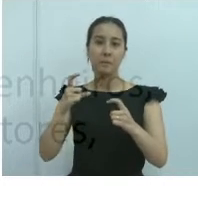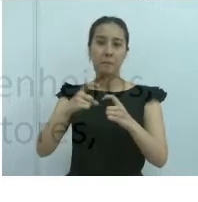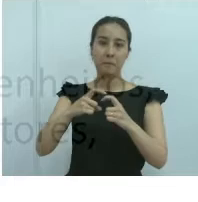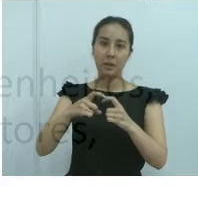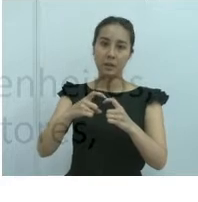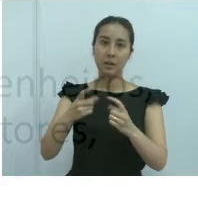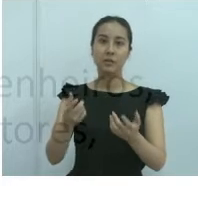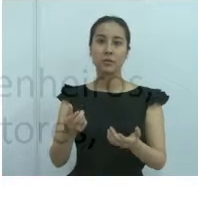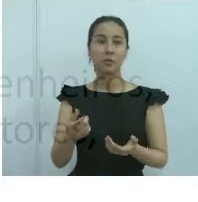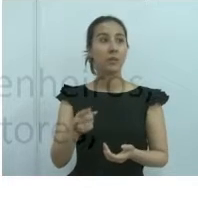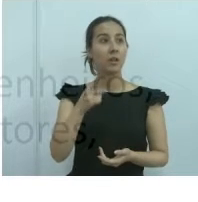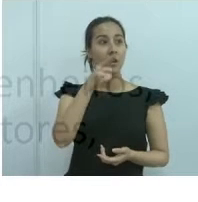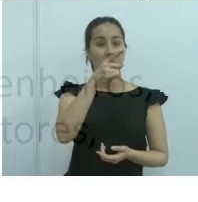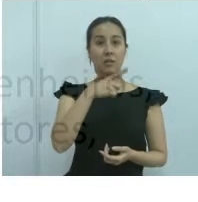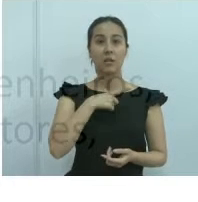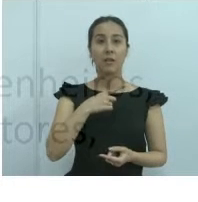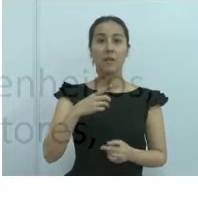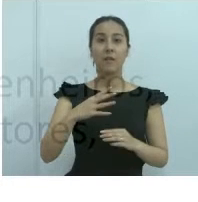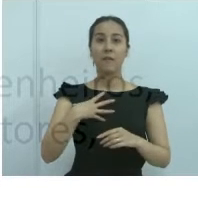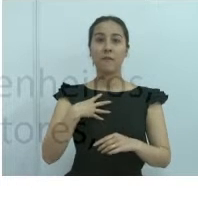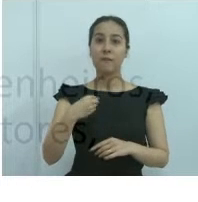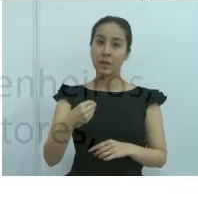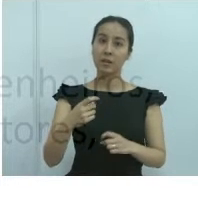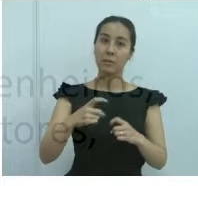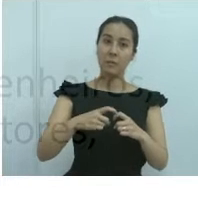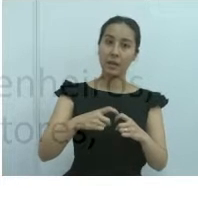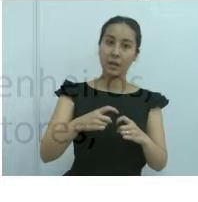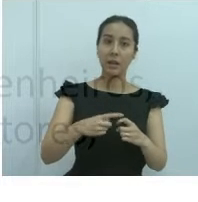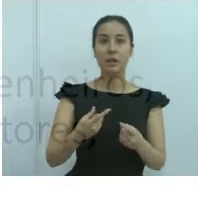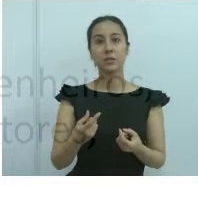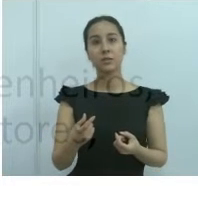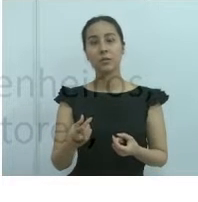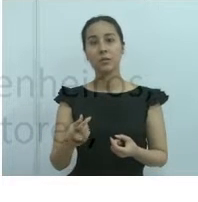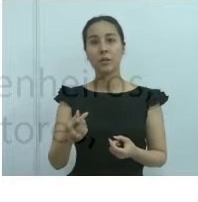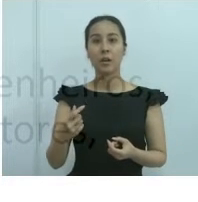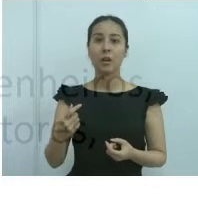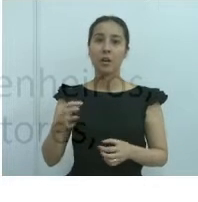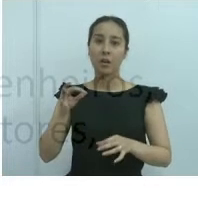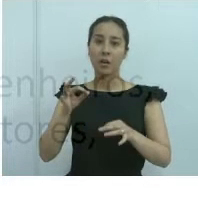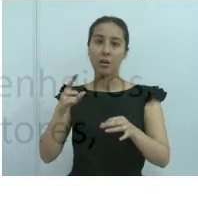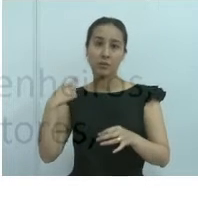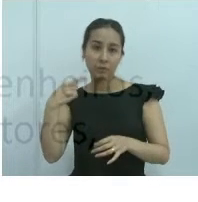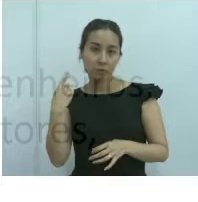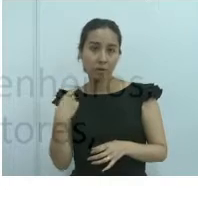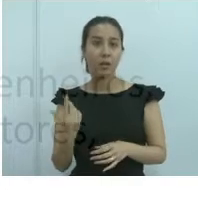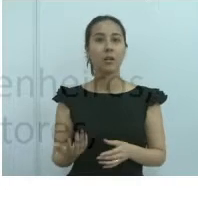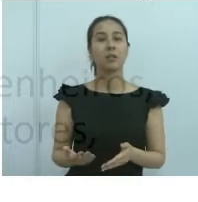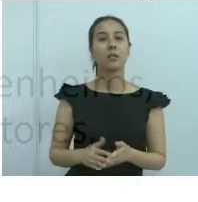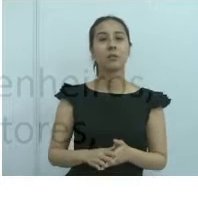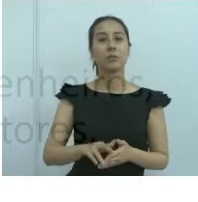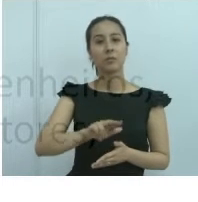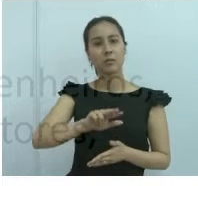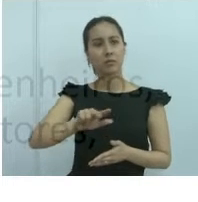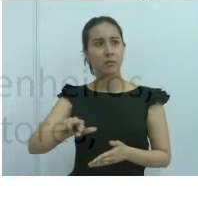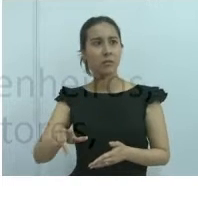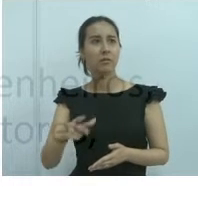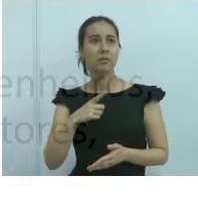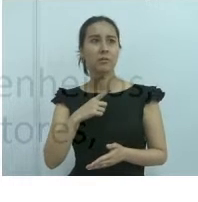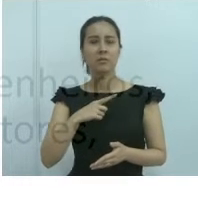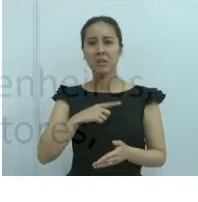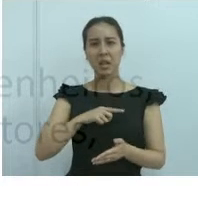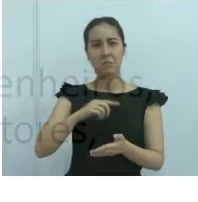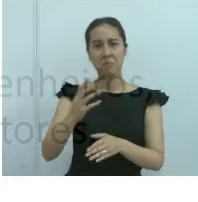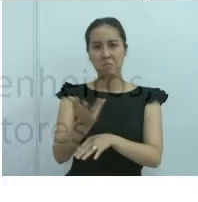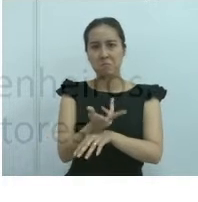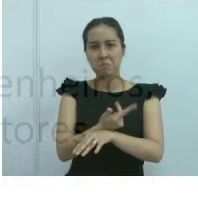advogado seu engenheiros professores eu administradores comerciantes agricultores pecuaristas e